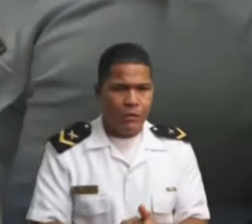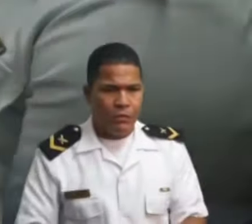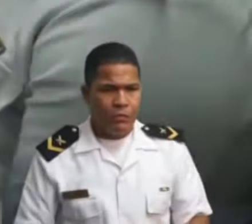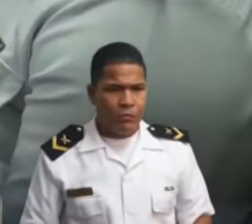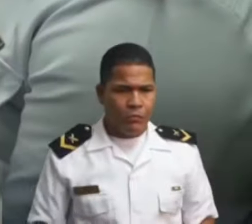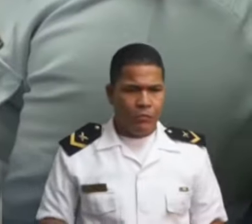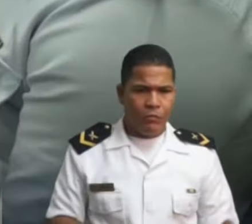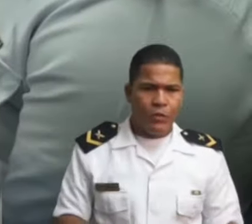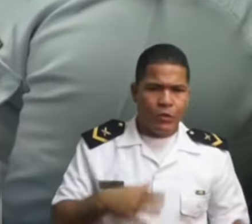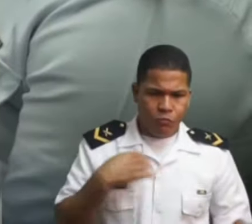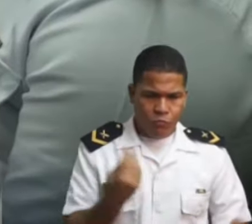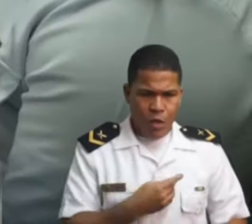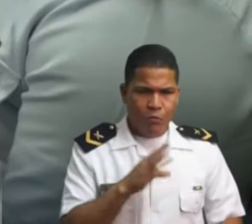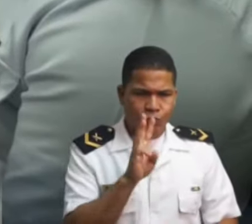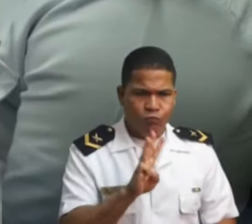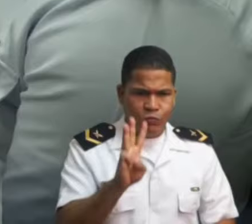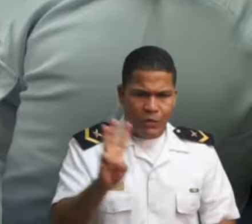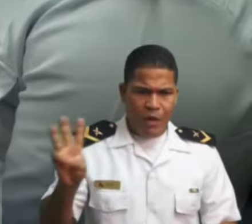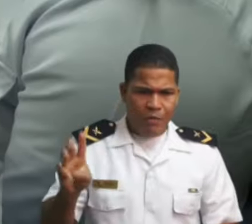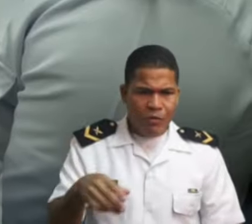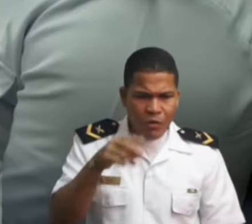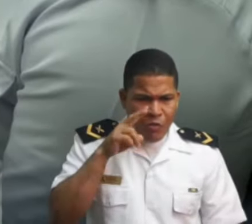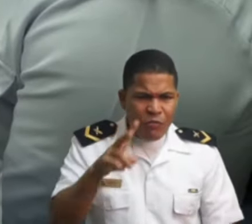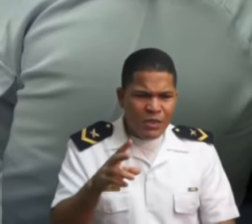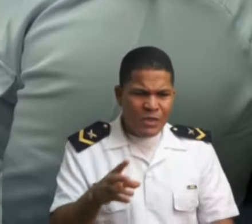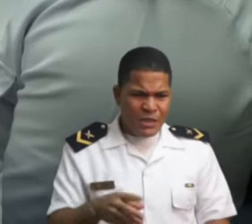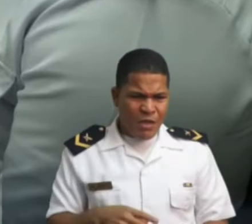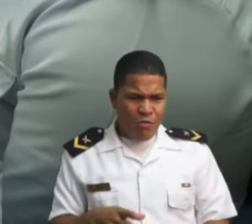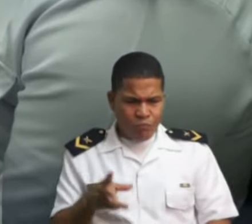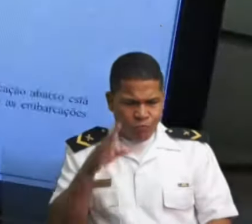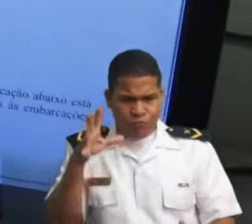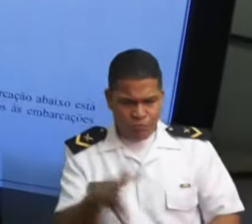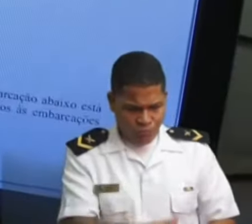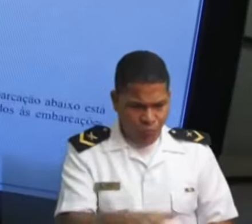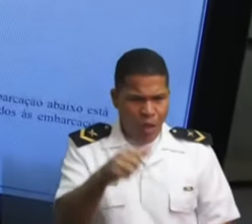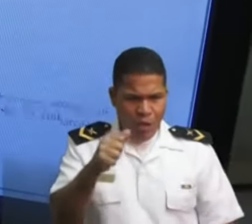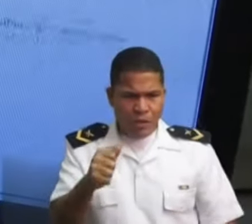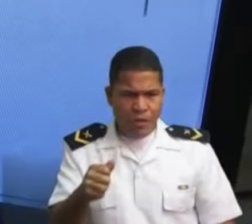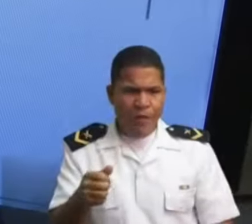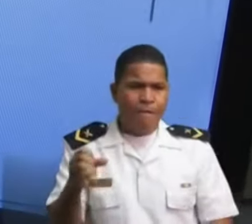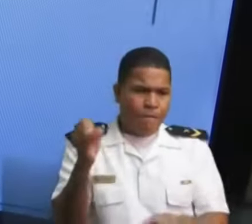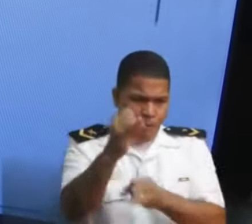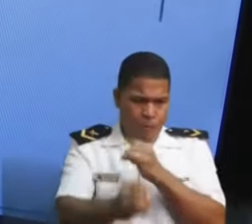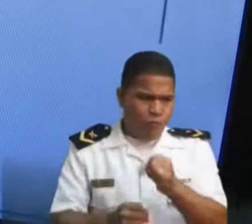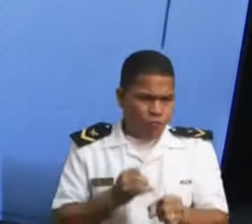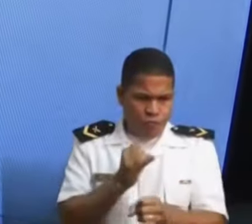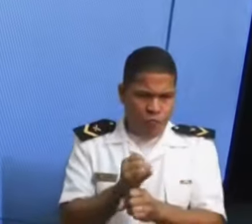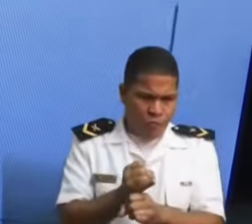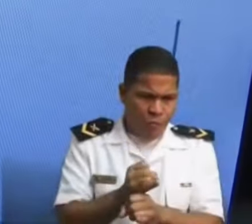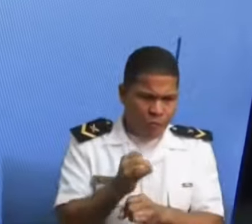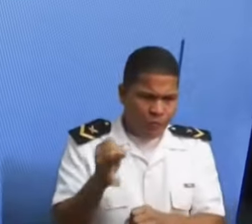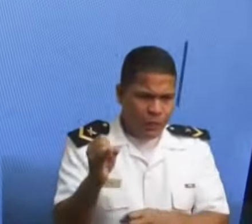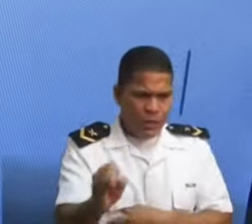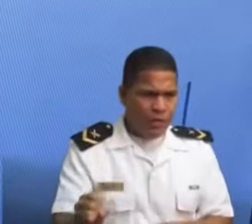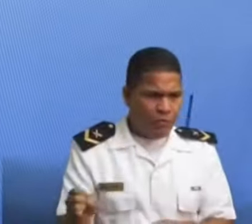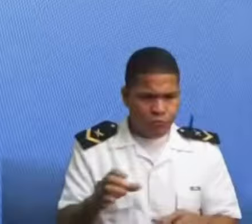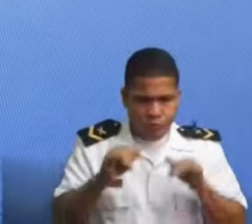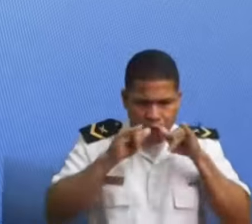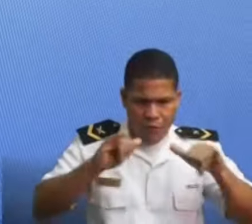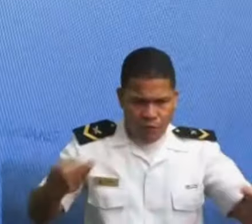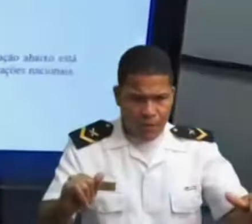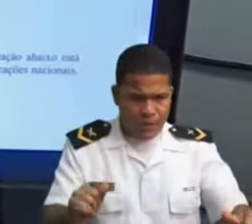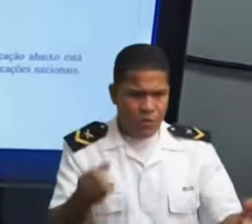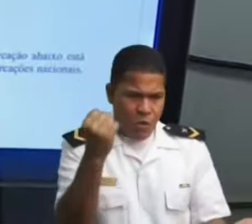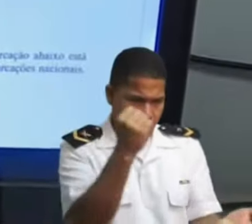Marítimo. No nosso site, você ainda tem acesso às informações sobre o registro de embarcações e a legislação